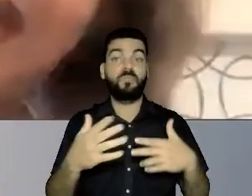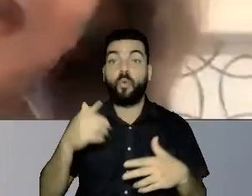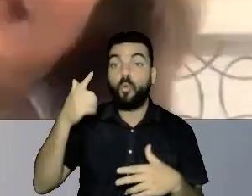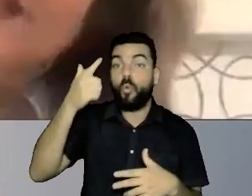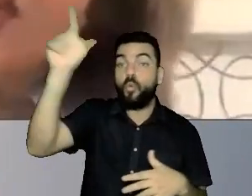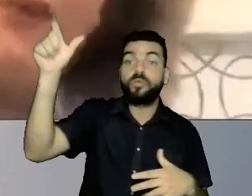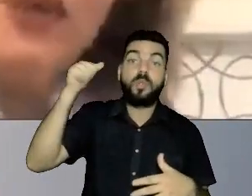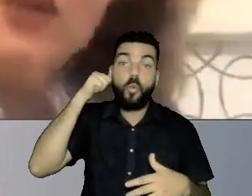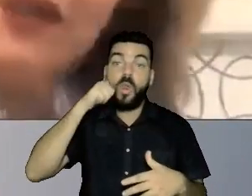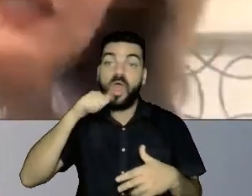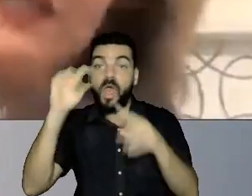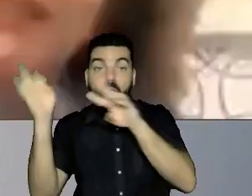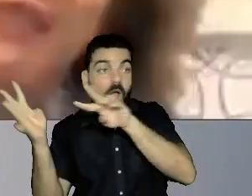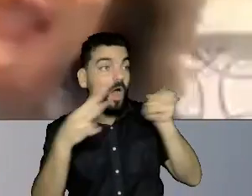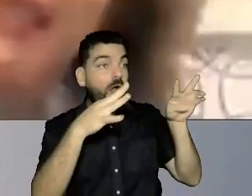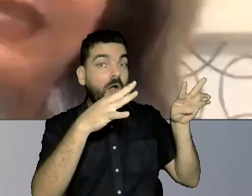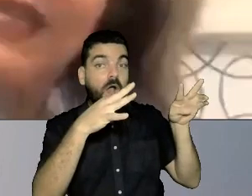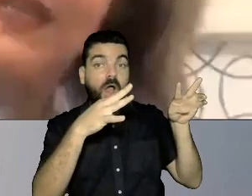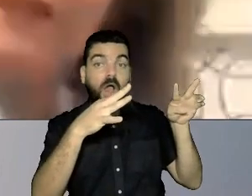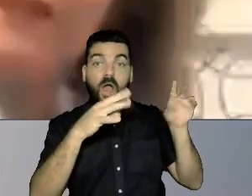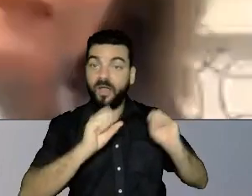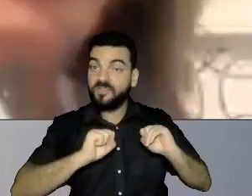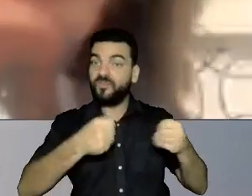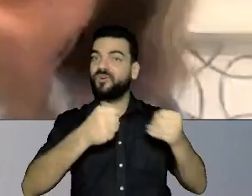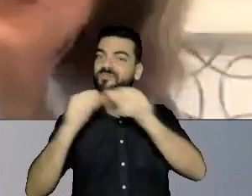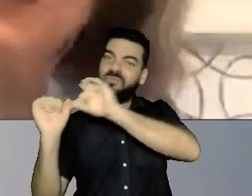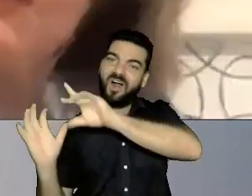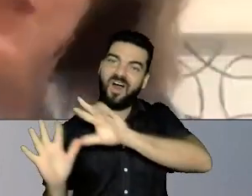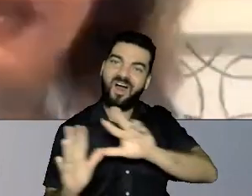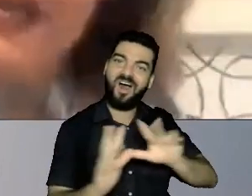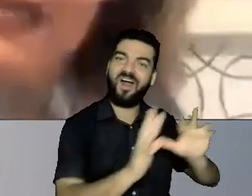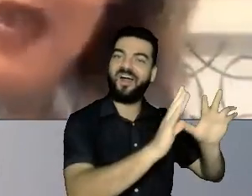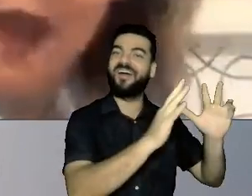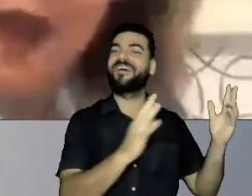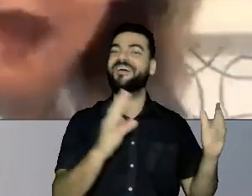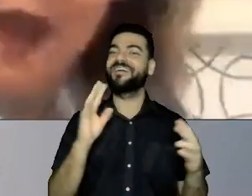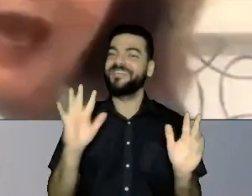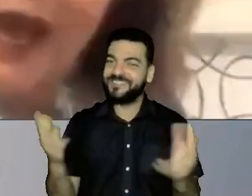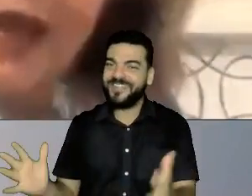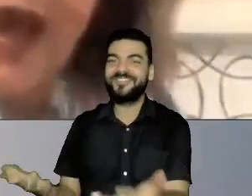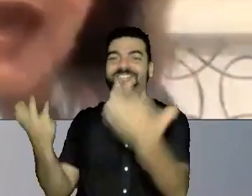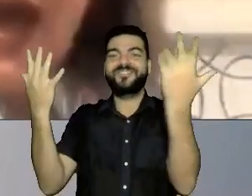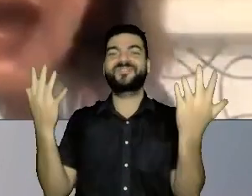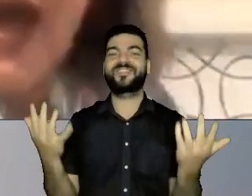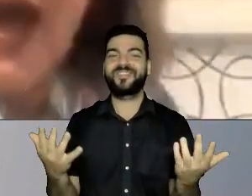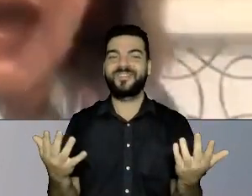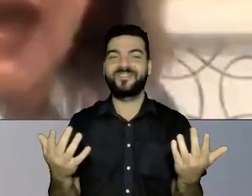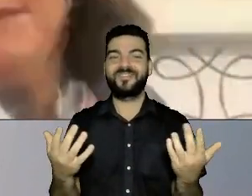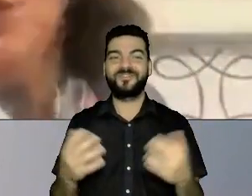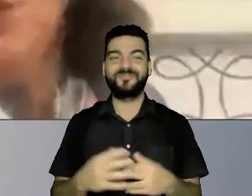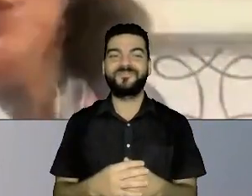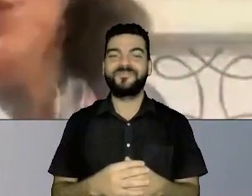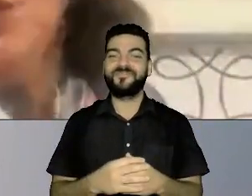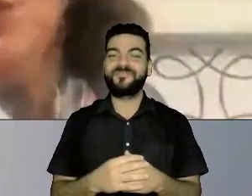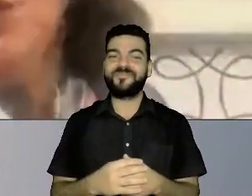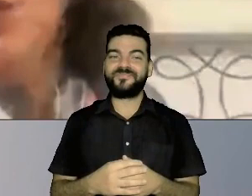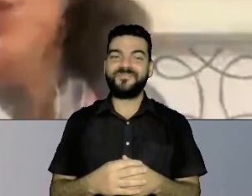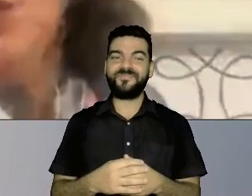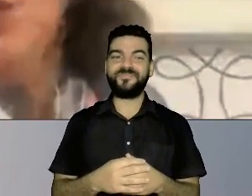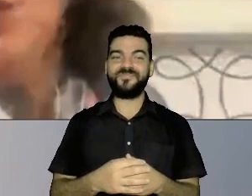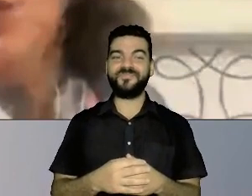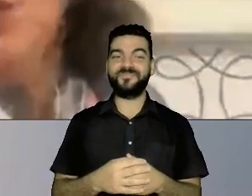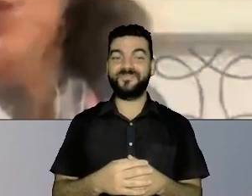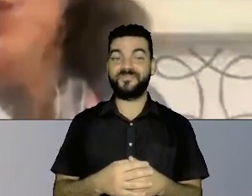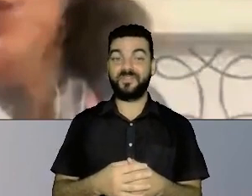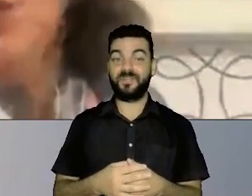outras mulheres, como em todas as outras áreas, elas também incentivam outras mulheres a pintar. A pintura da